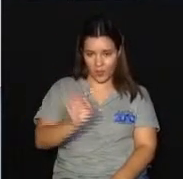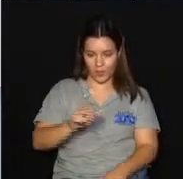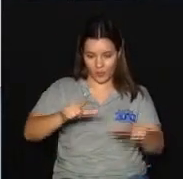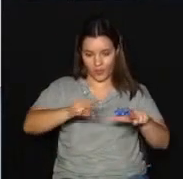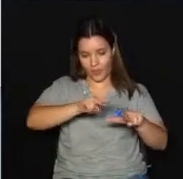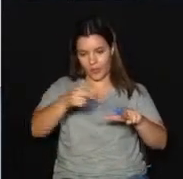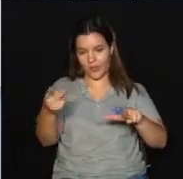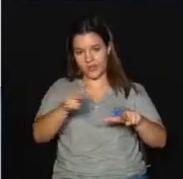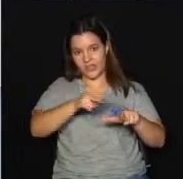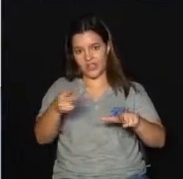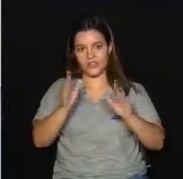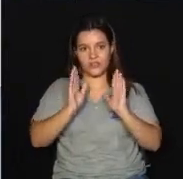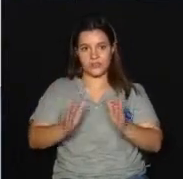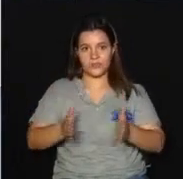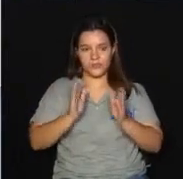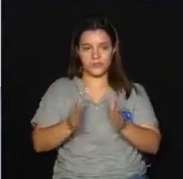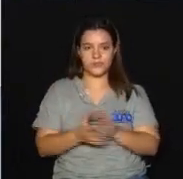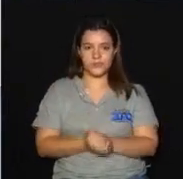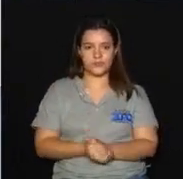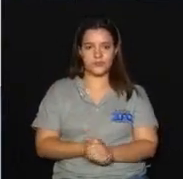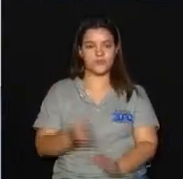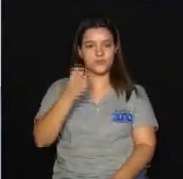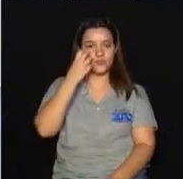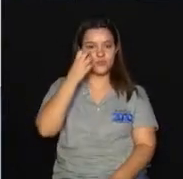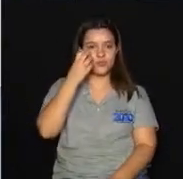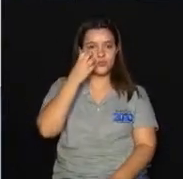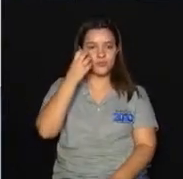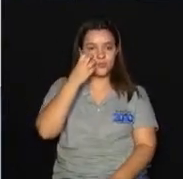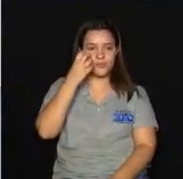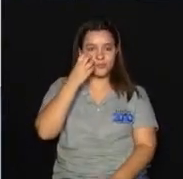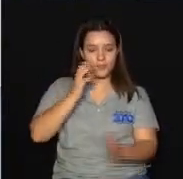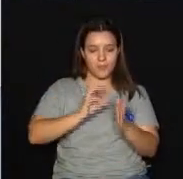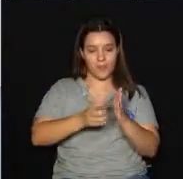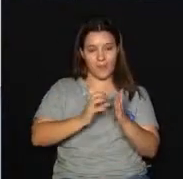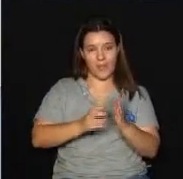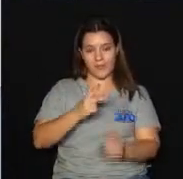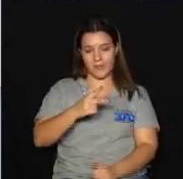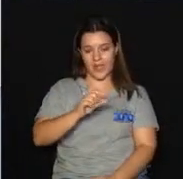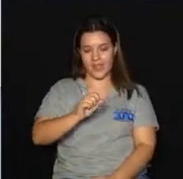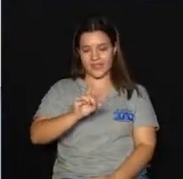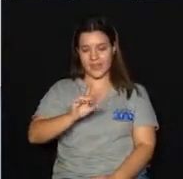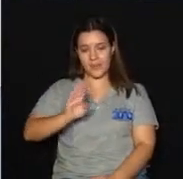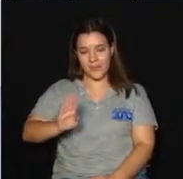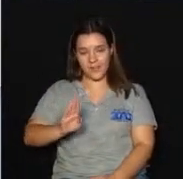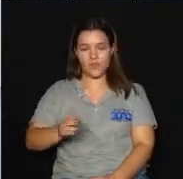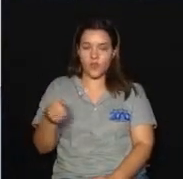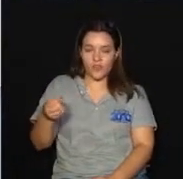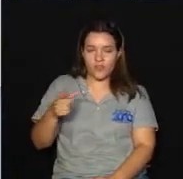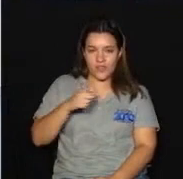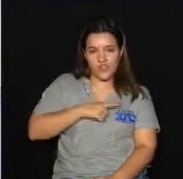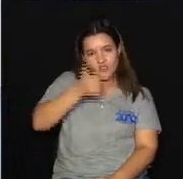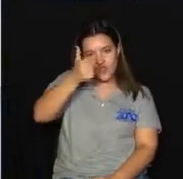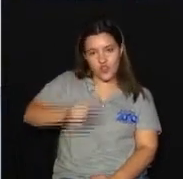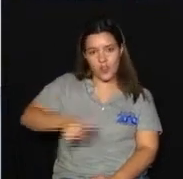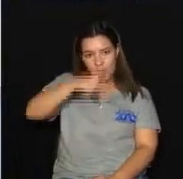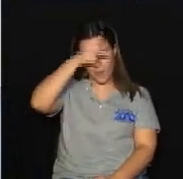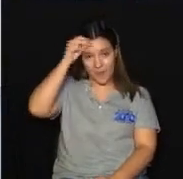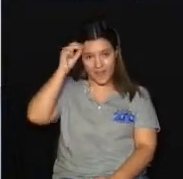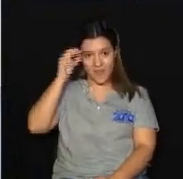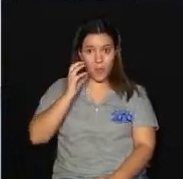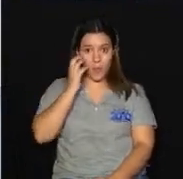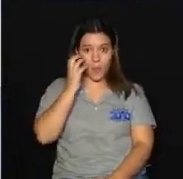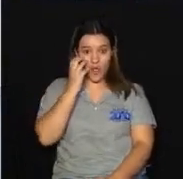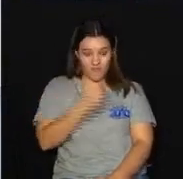93,68% das urnas apuradas. Bruno Covas, do PSDB, reeleito. Ele que é o atual prefeito da